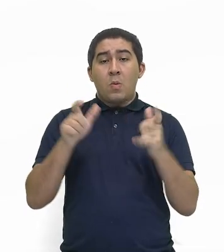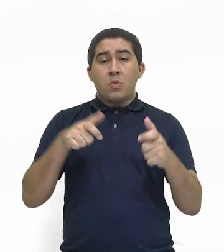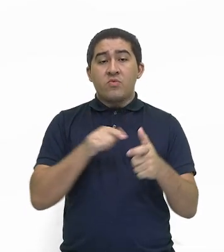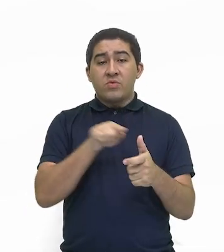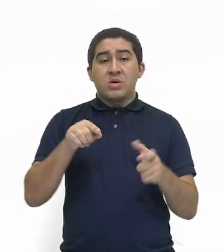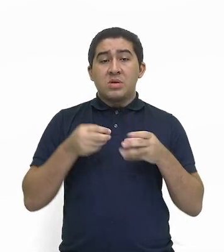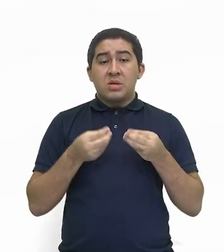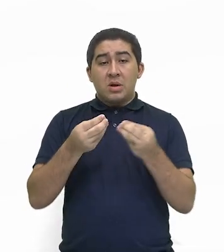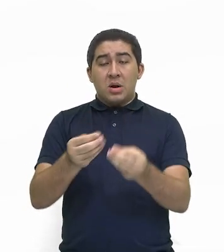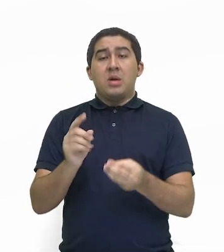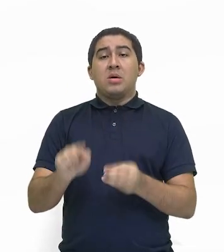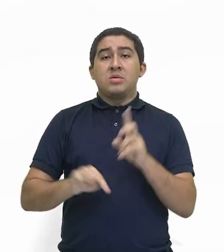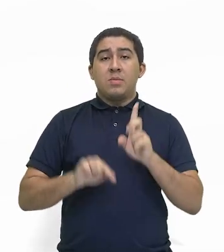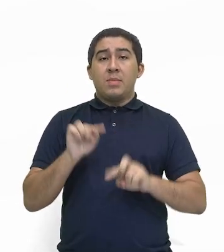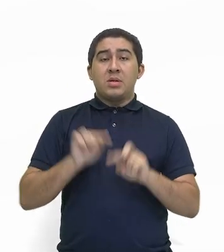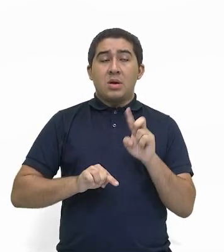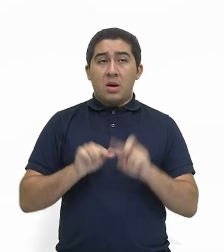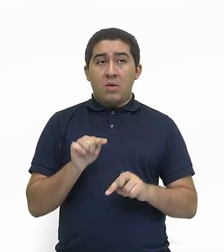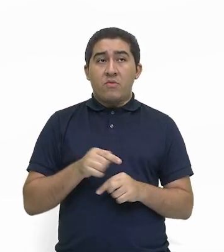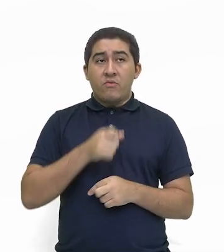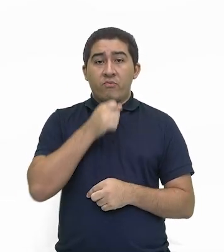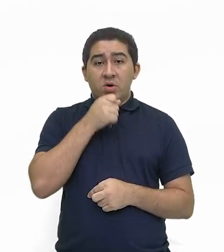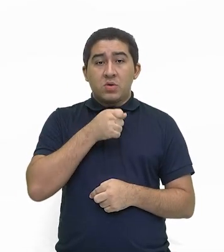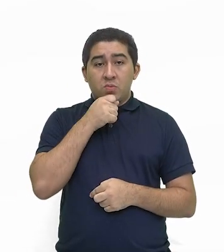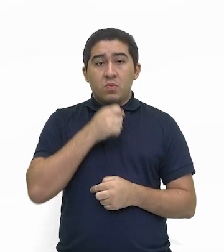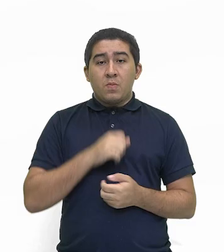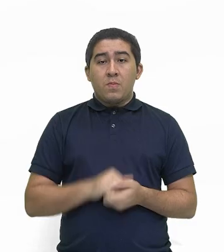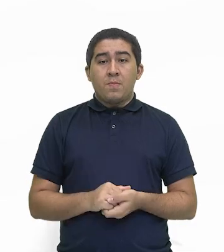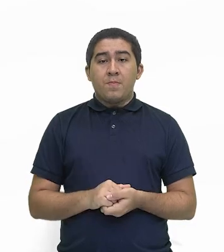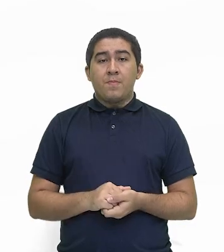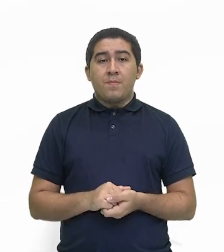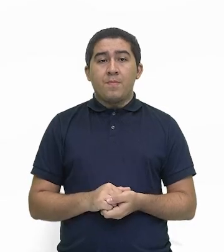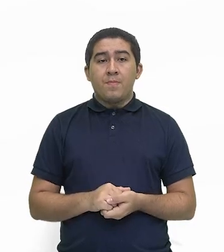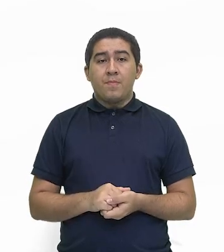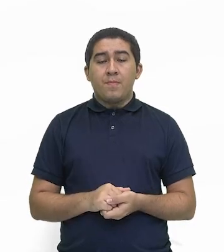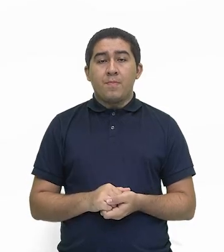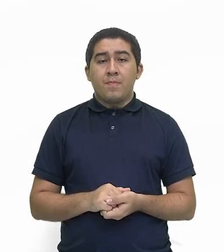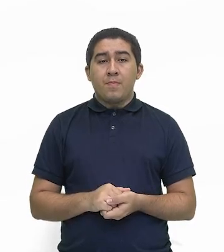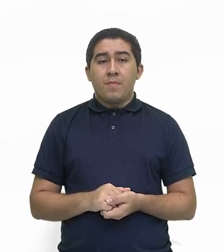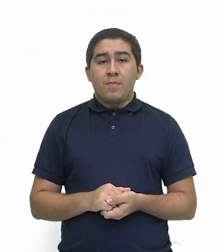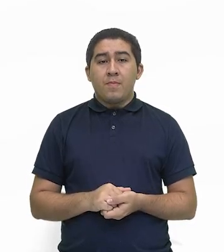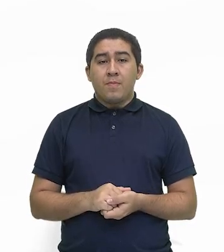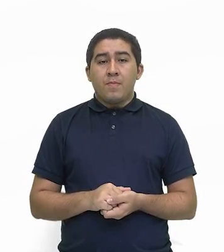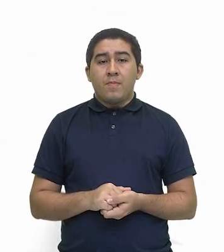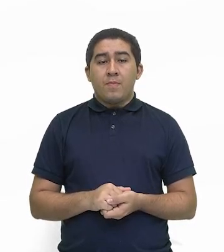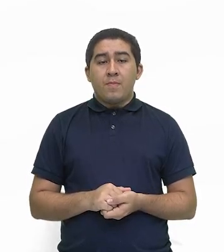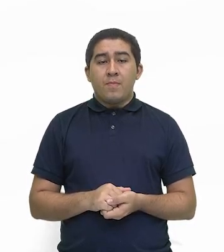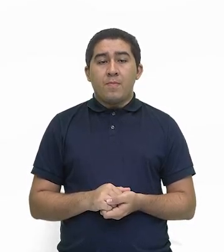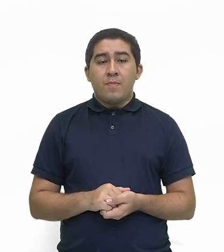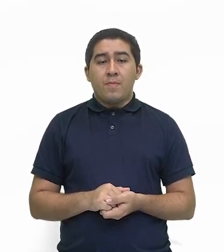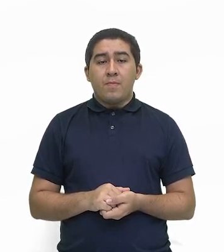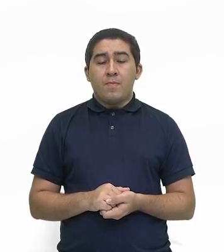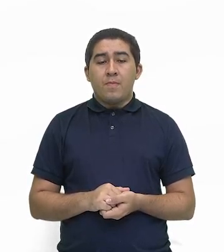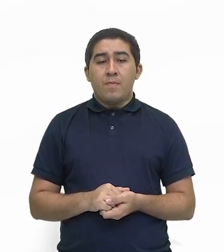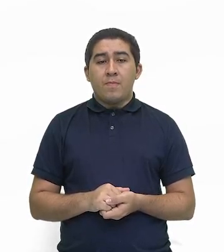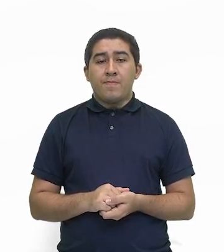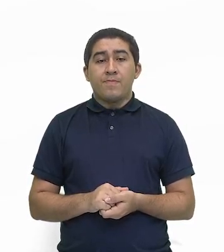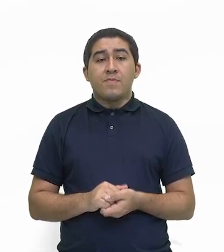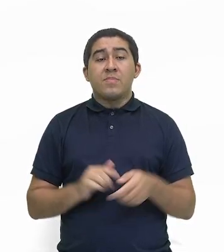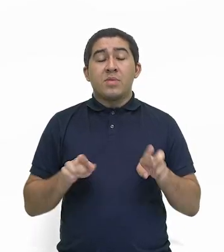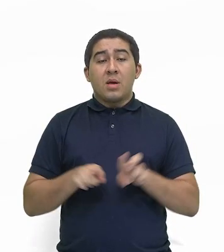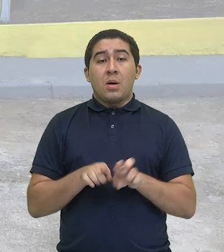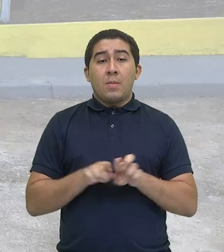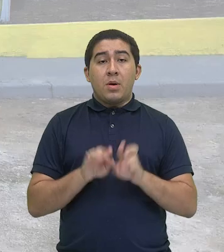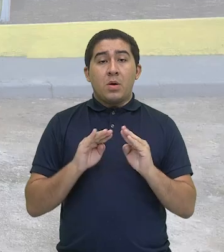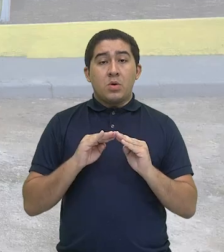onde você entrega esses equipamentos antigos. Além disso, a